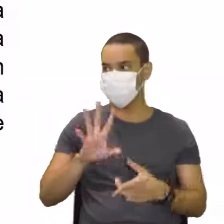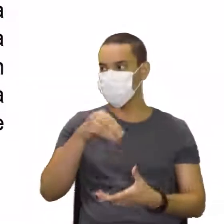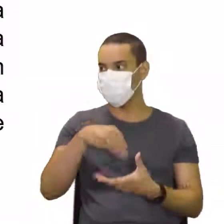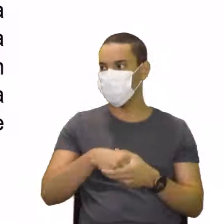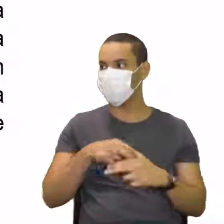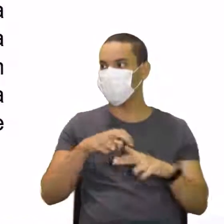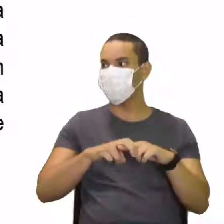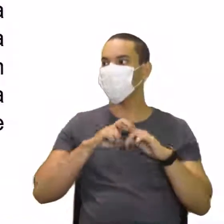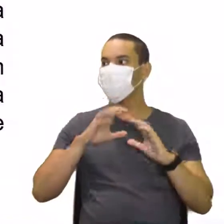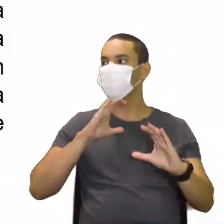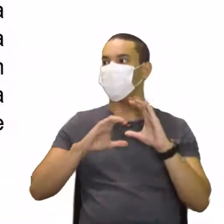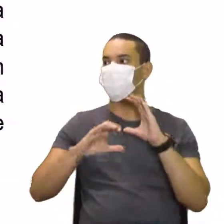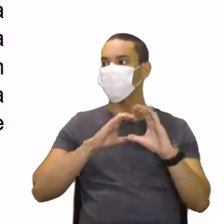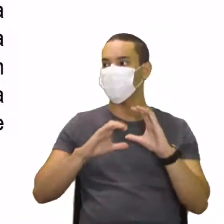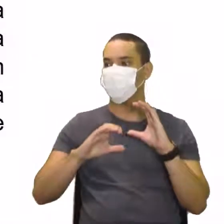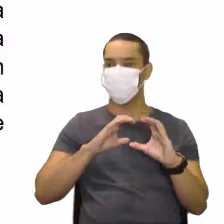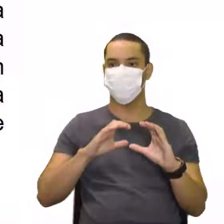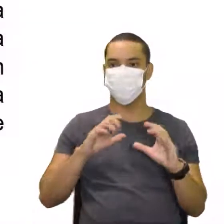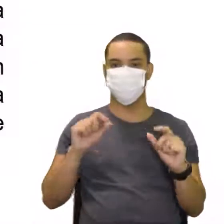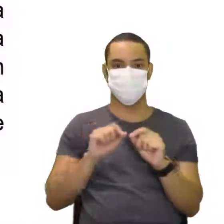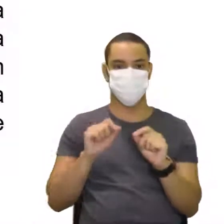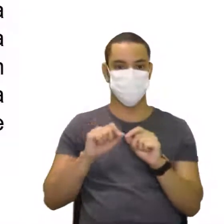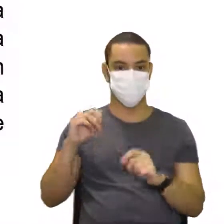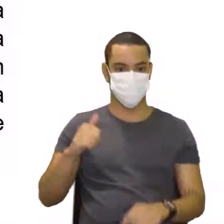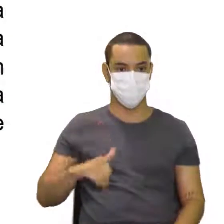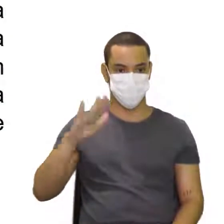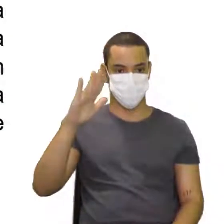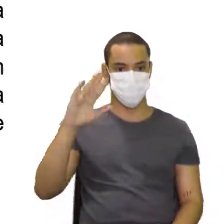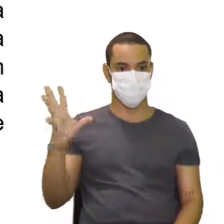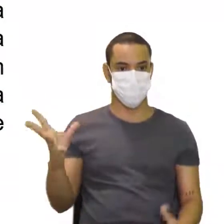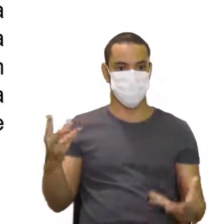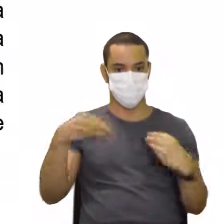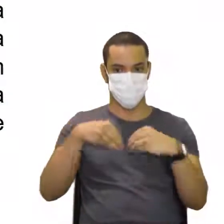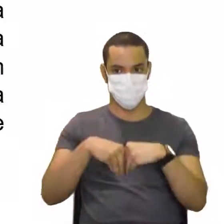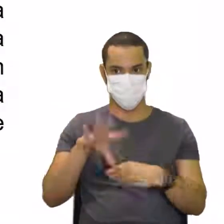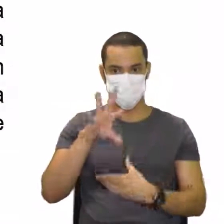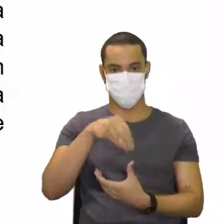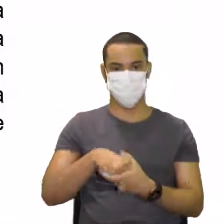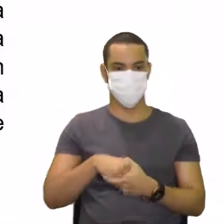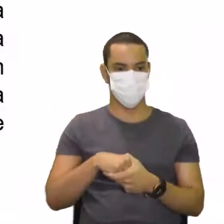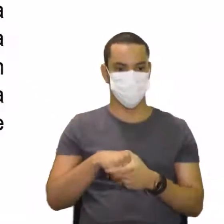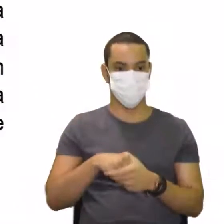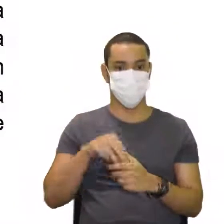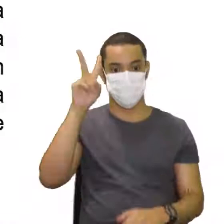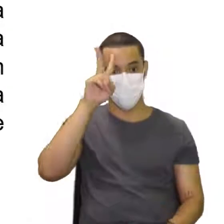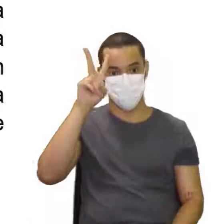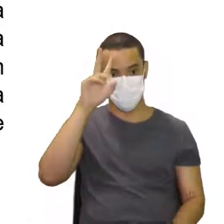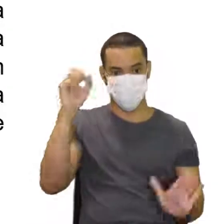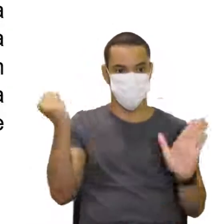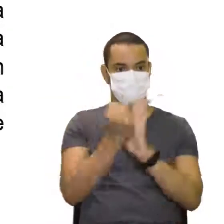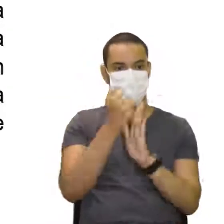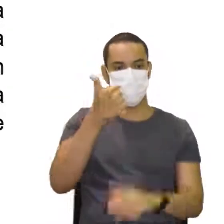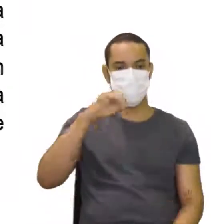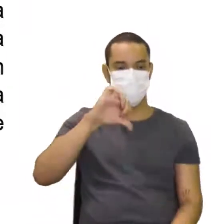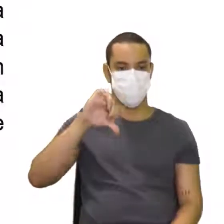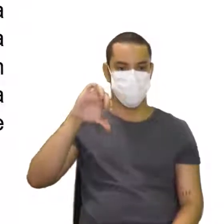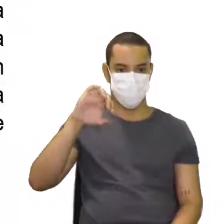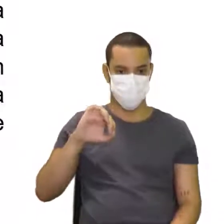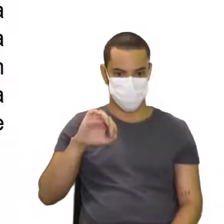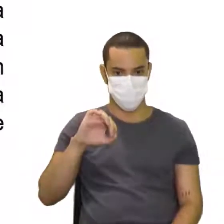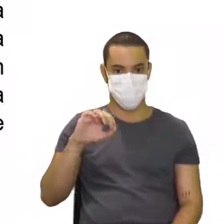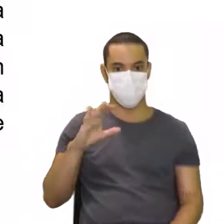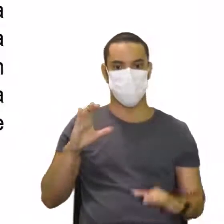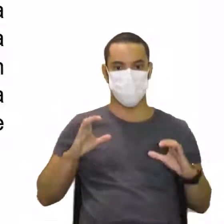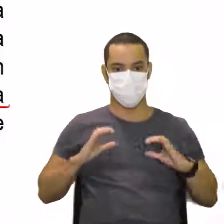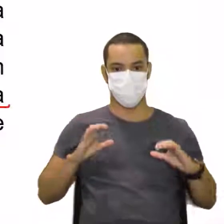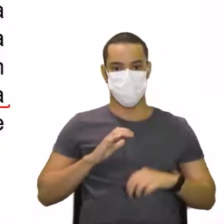para a comunicação entre uma ou mais estações móveis. Historicamente, em 1990, a cidade do Rio